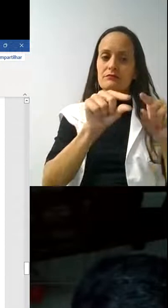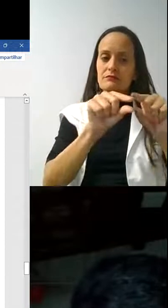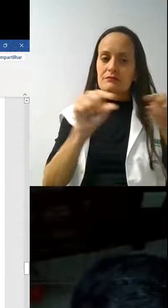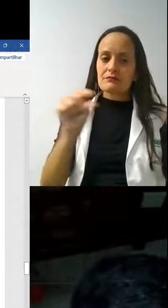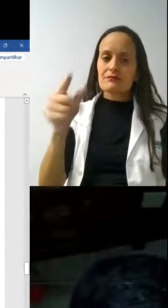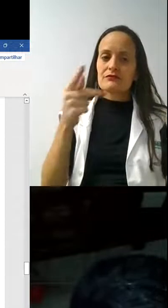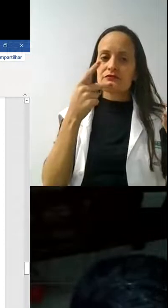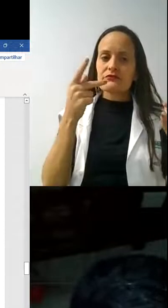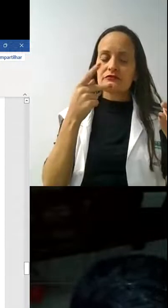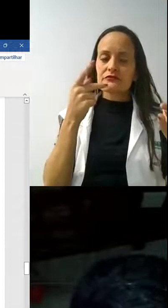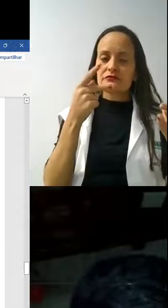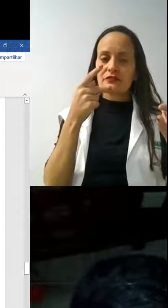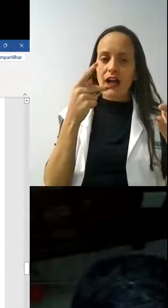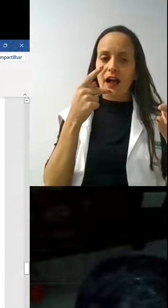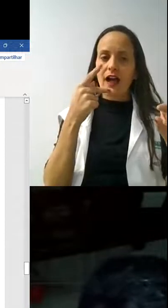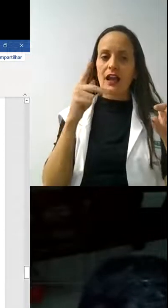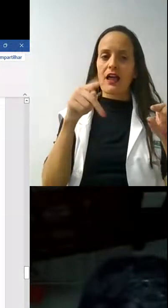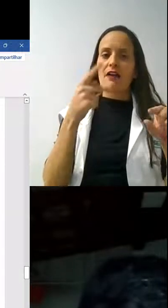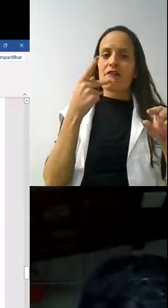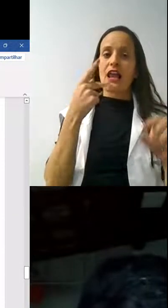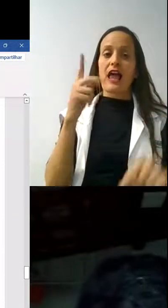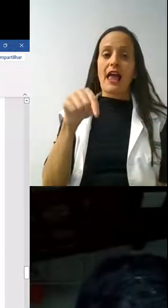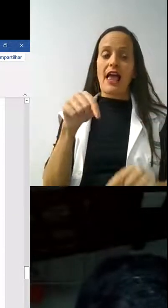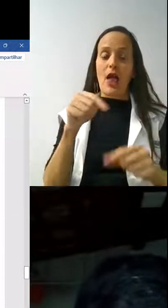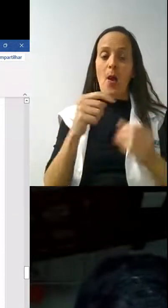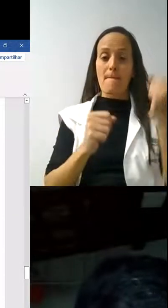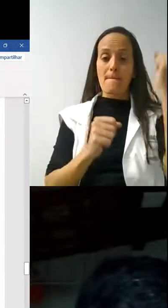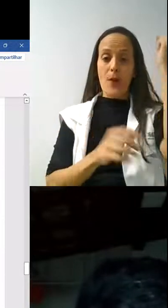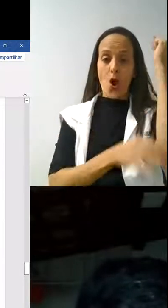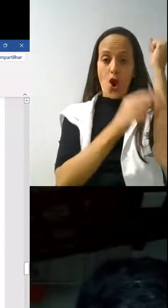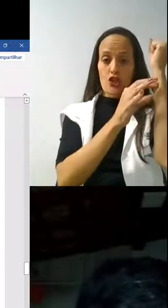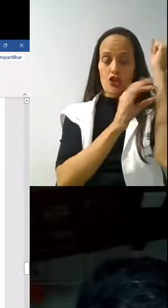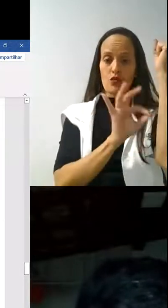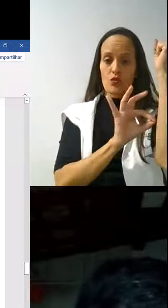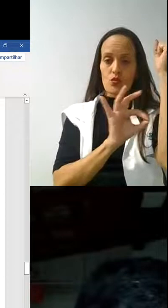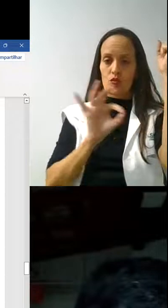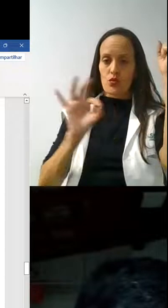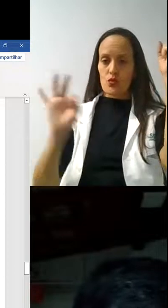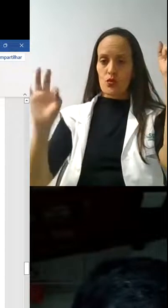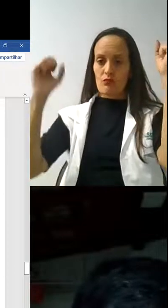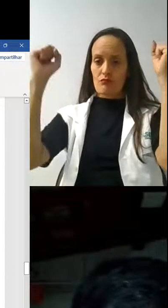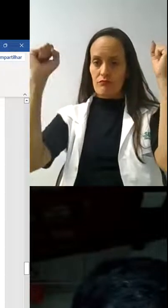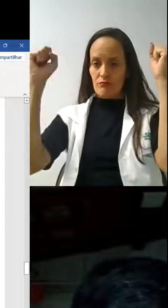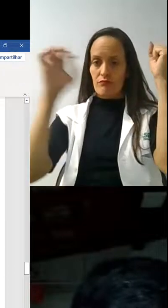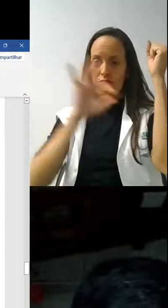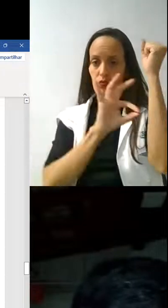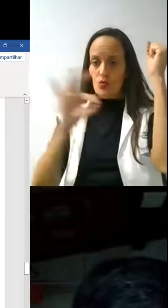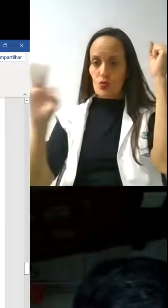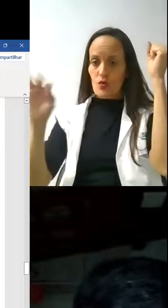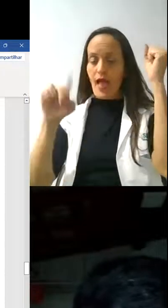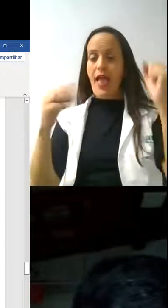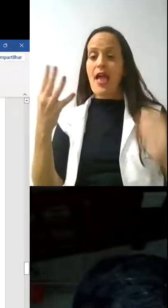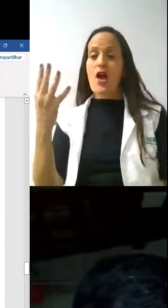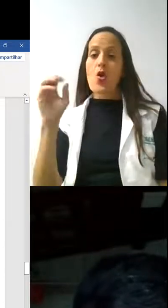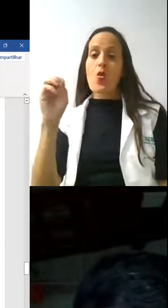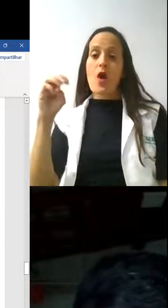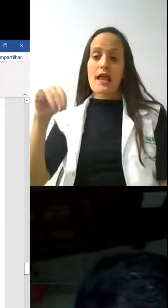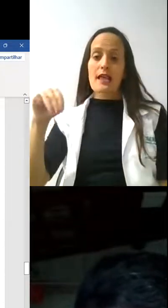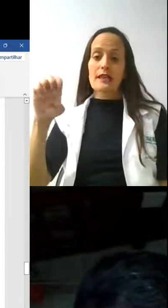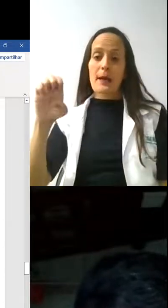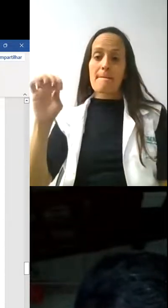postes 8 e 9, que é de 40 metros, e fazer a conversão dela para o desenho, né?